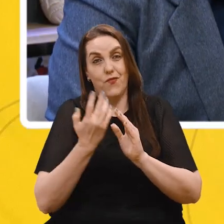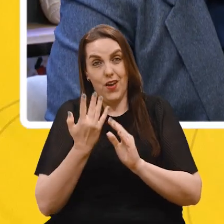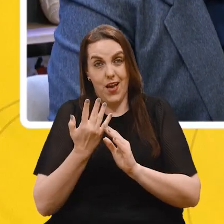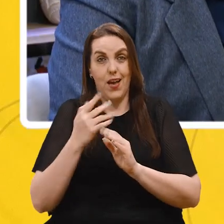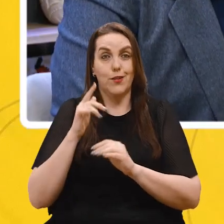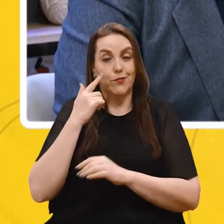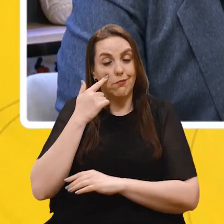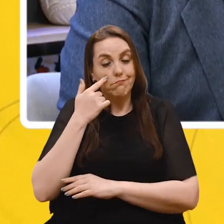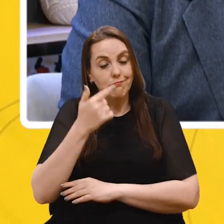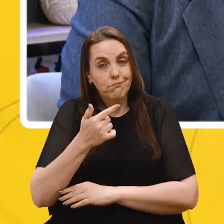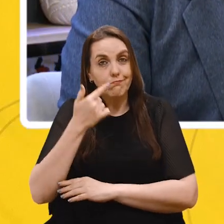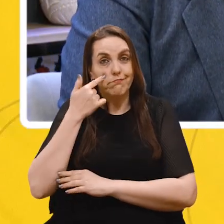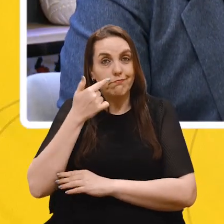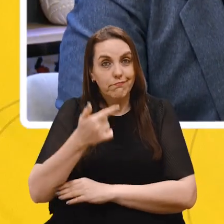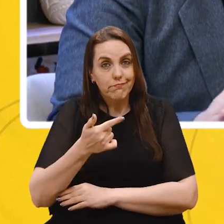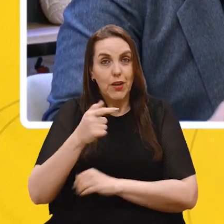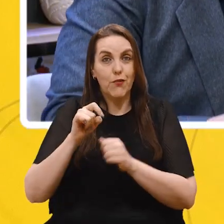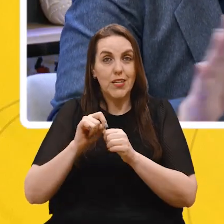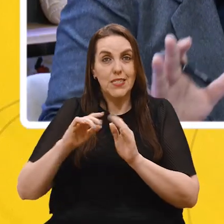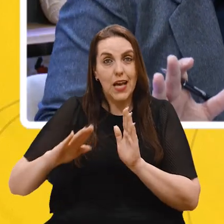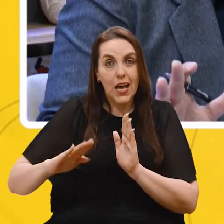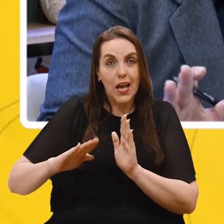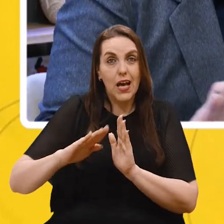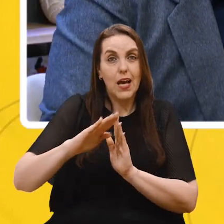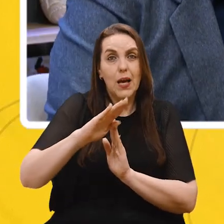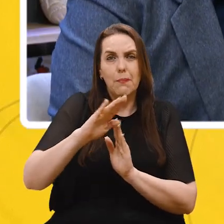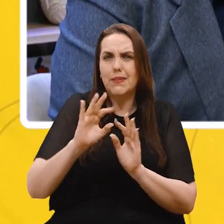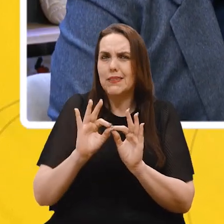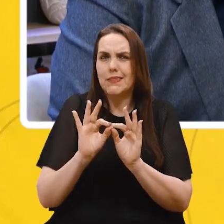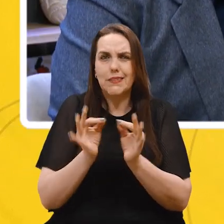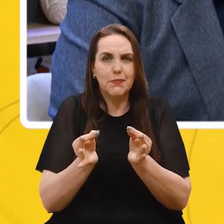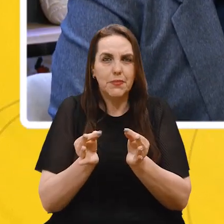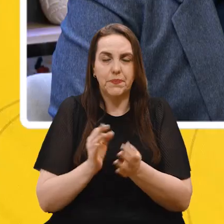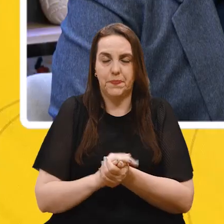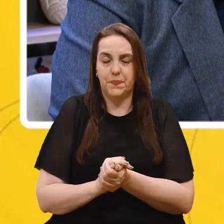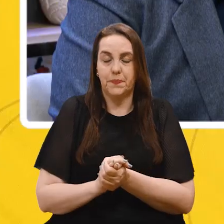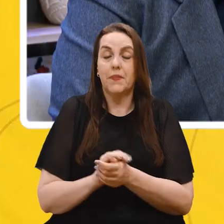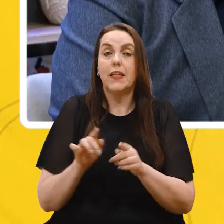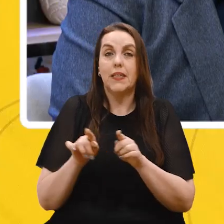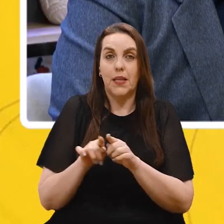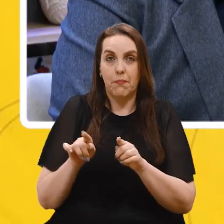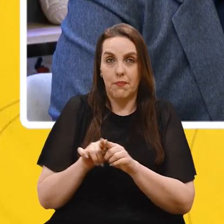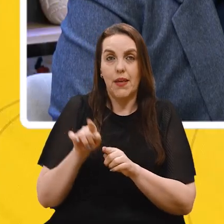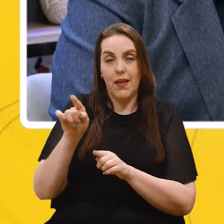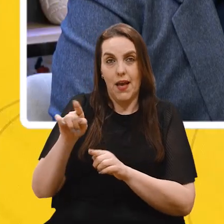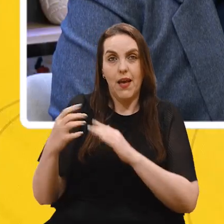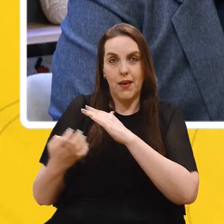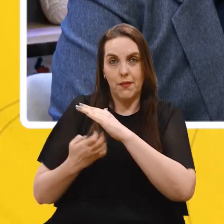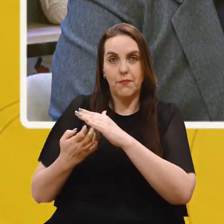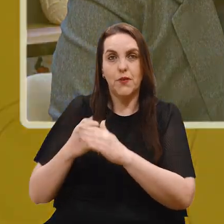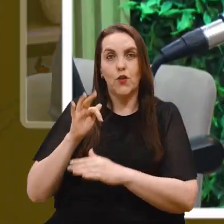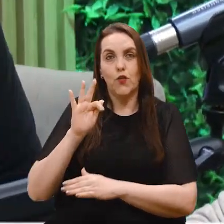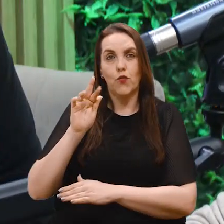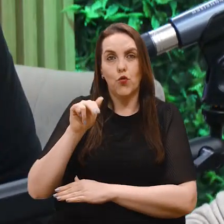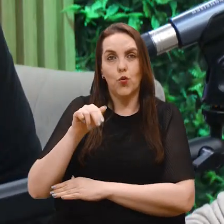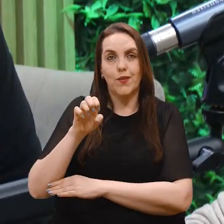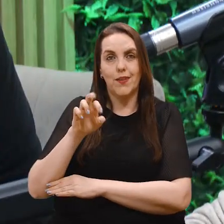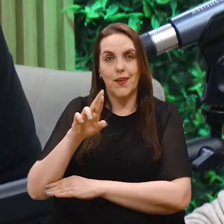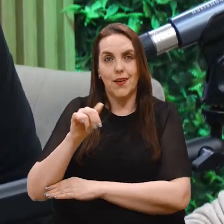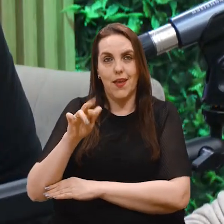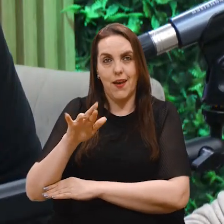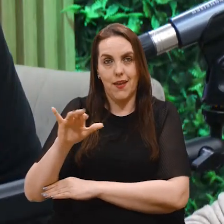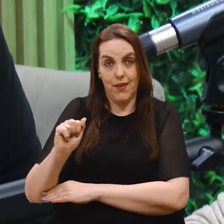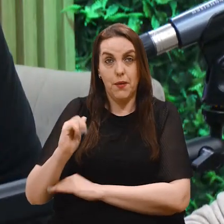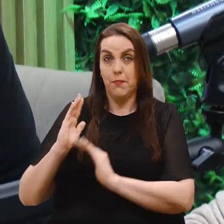olharam para fazer uma rampinha até Uma rampa, uma coisa simples. A funerária me pediu. A funerária pediu. Disse assim, fizesse uma rampinha